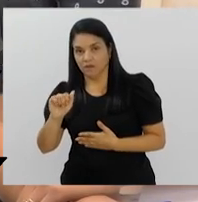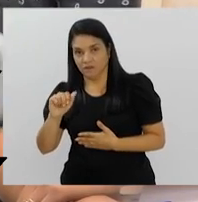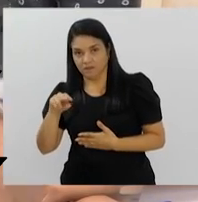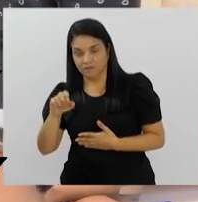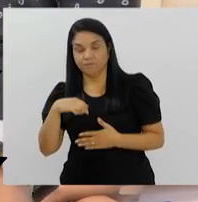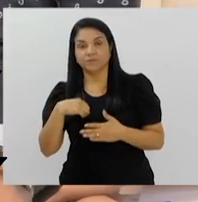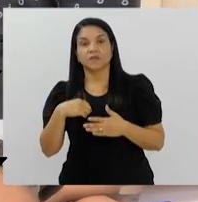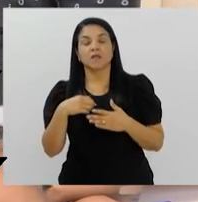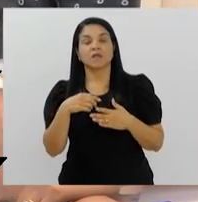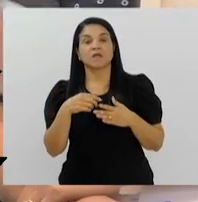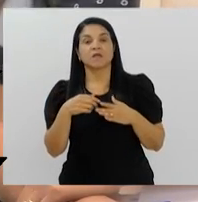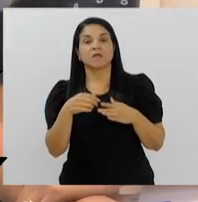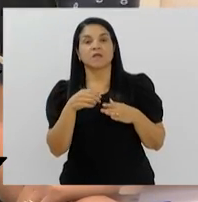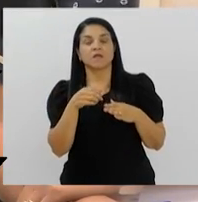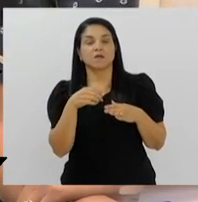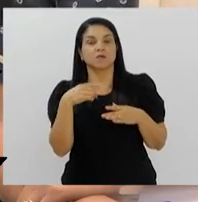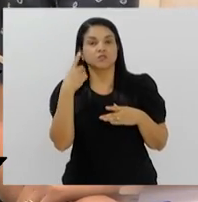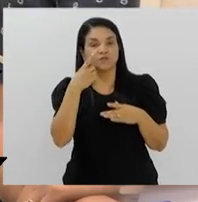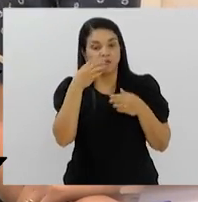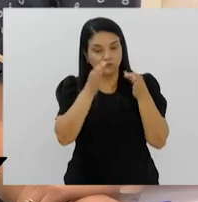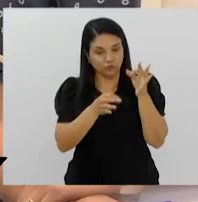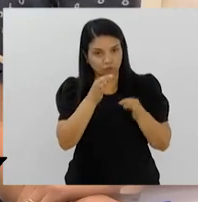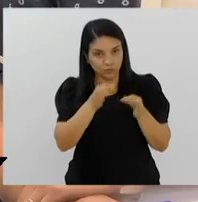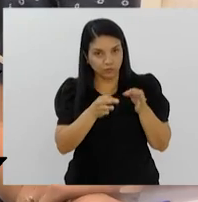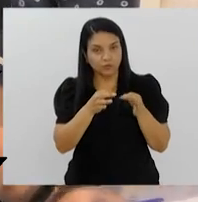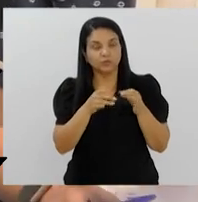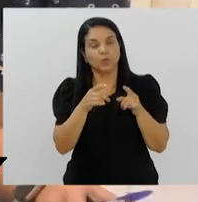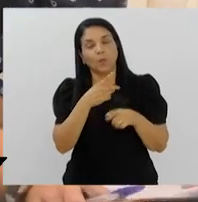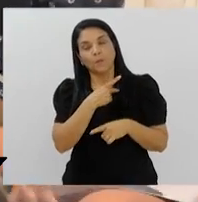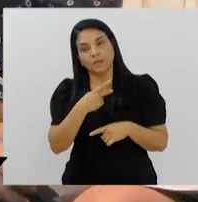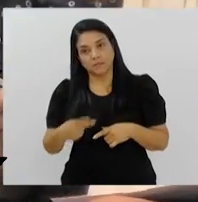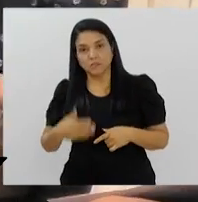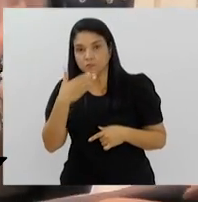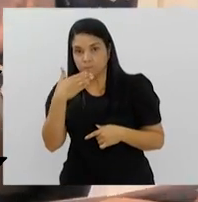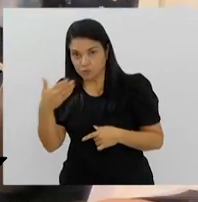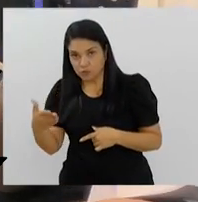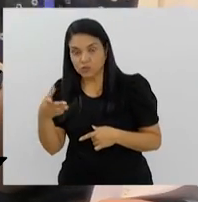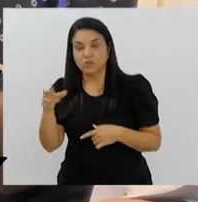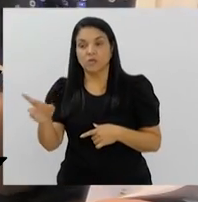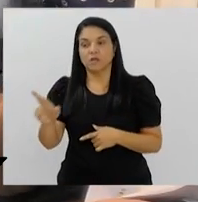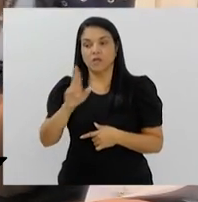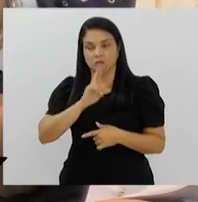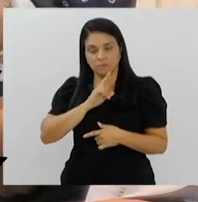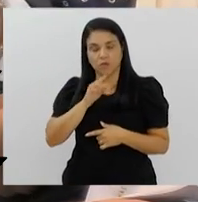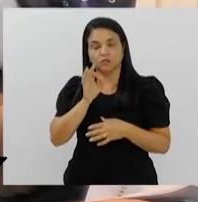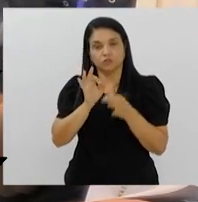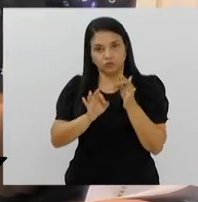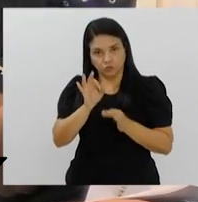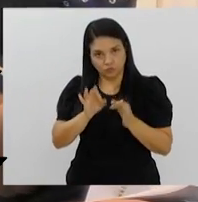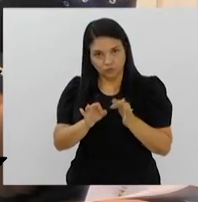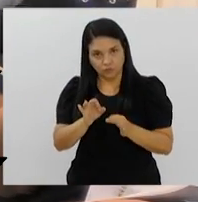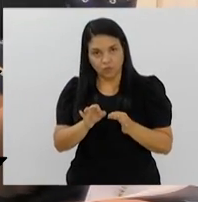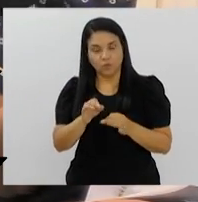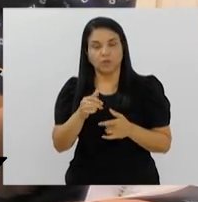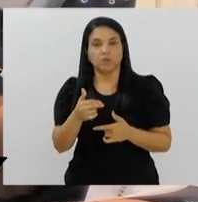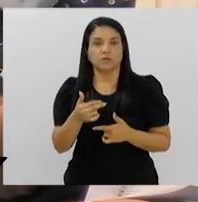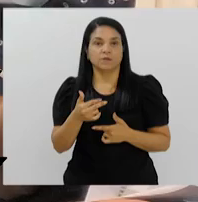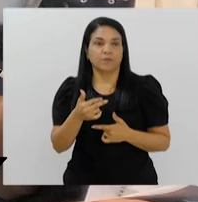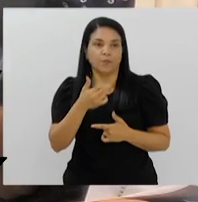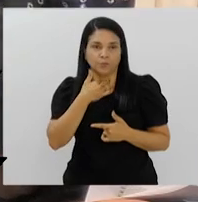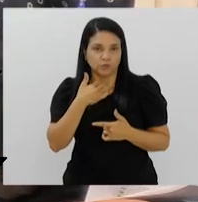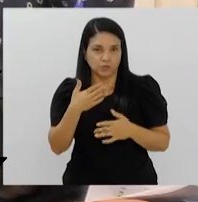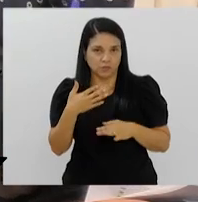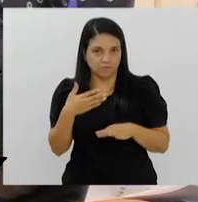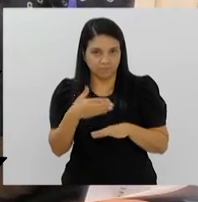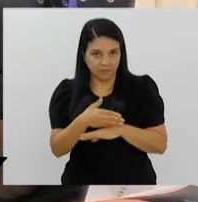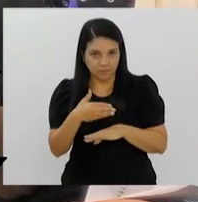representando a Unimed nós convocamos o presidente o presidente justificou que não estaria que estaria numa outra